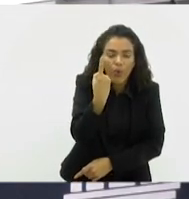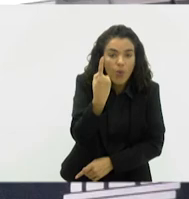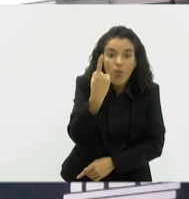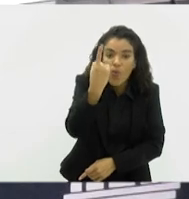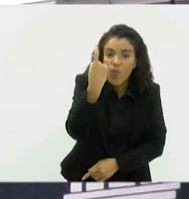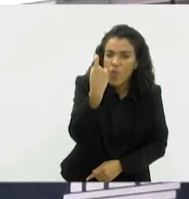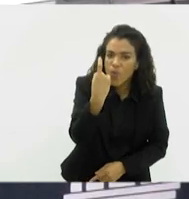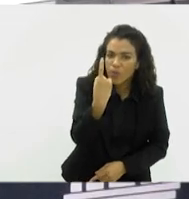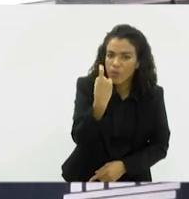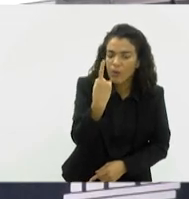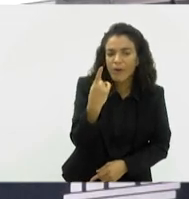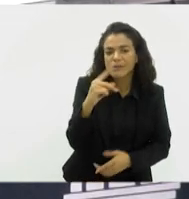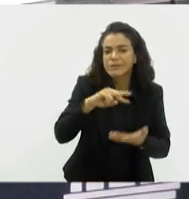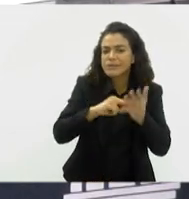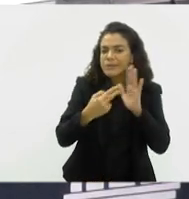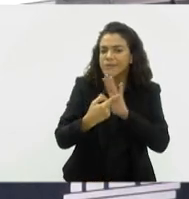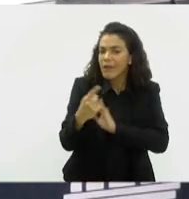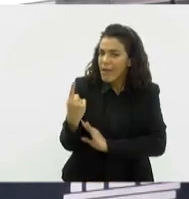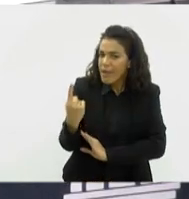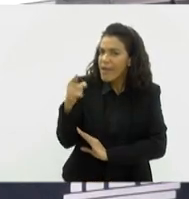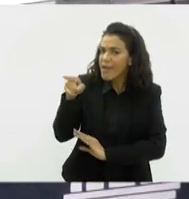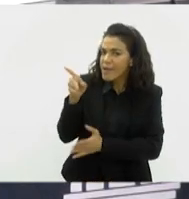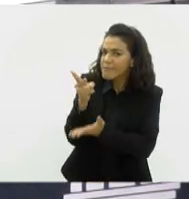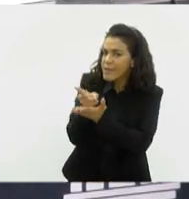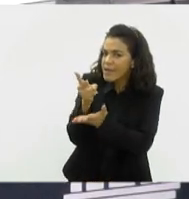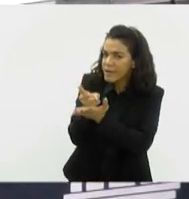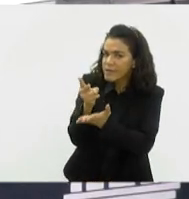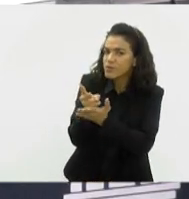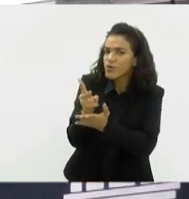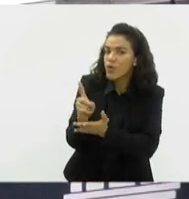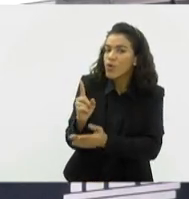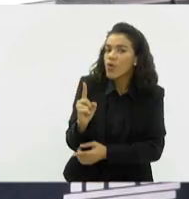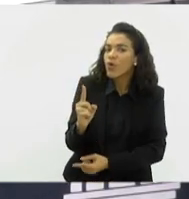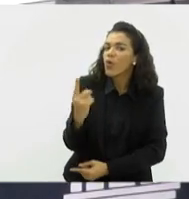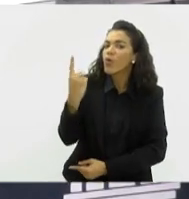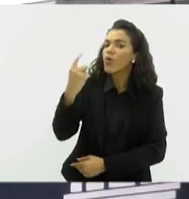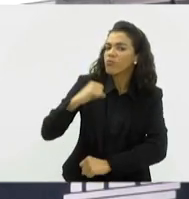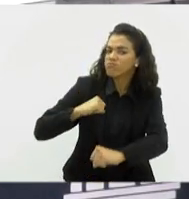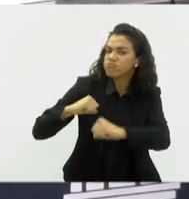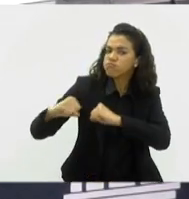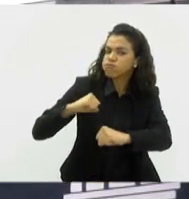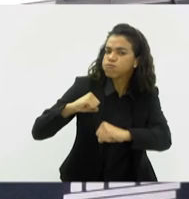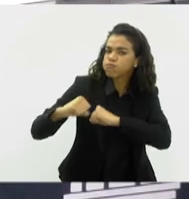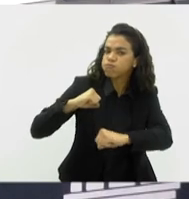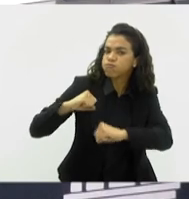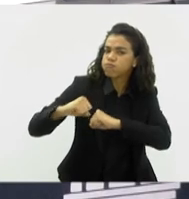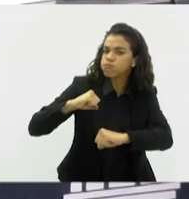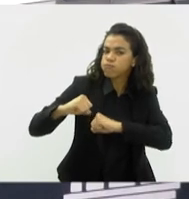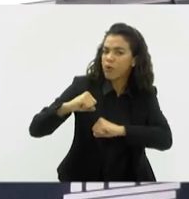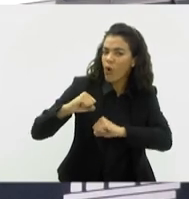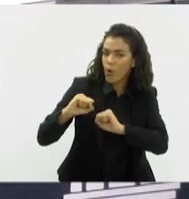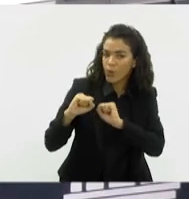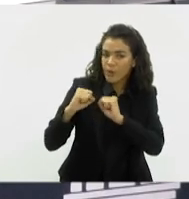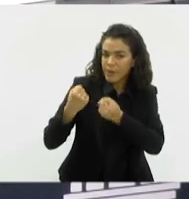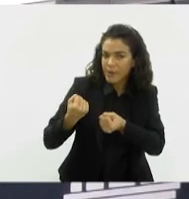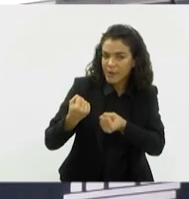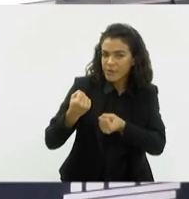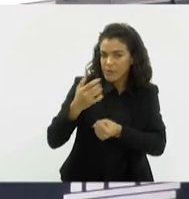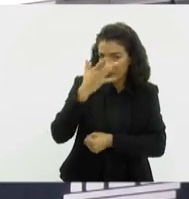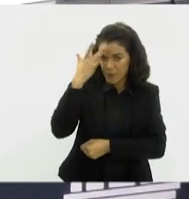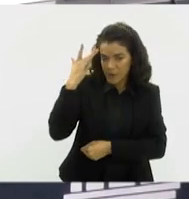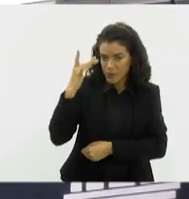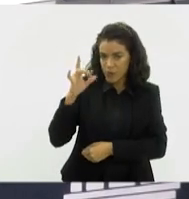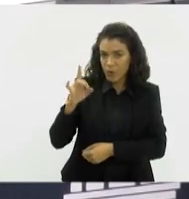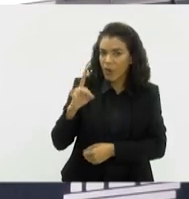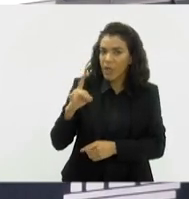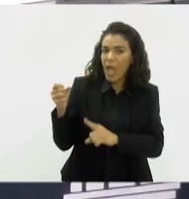um único. Ou seja, ele virou exatamente um ativista, um defensor de pessoas que são agredidas